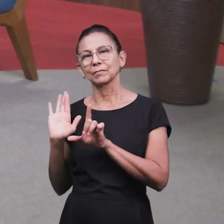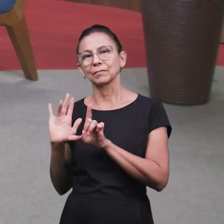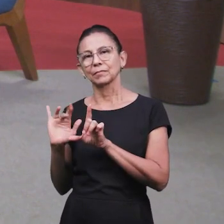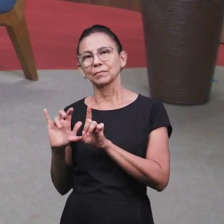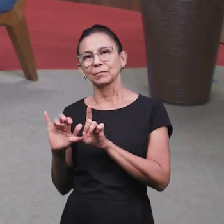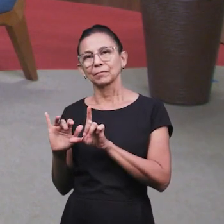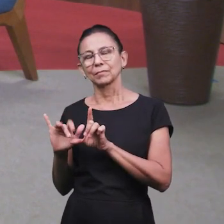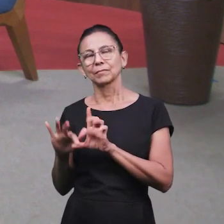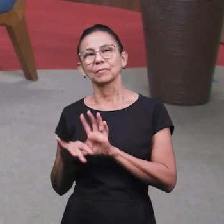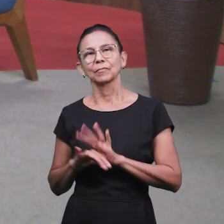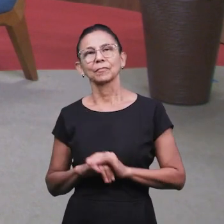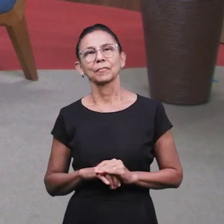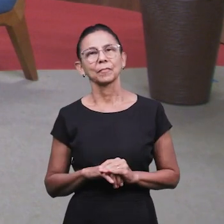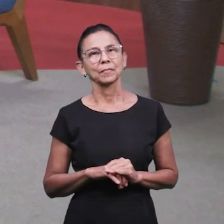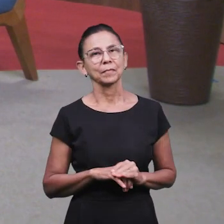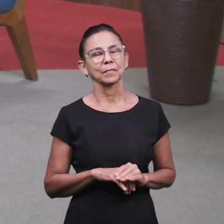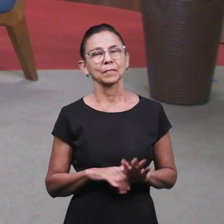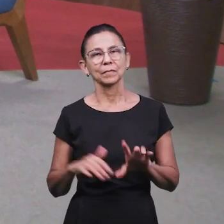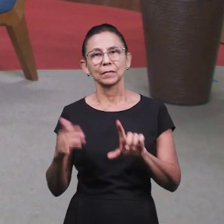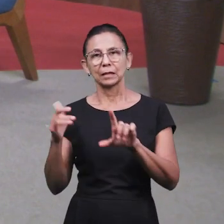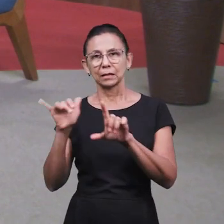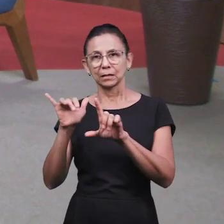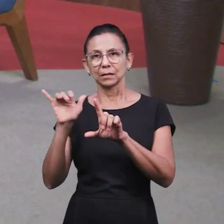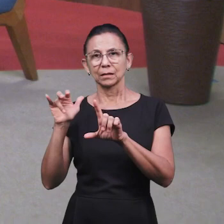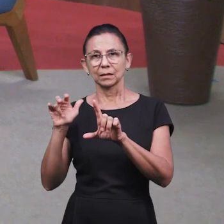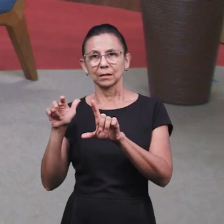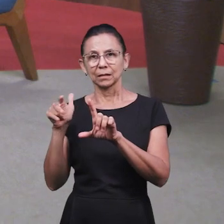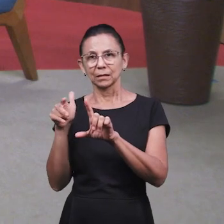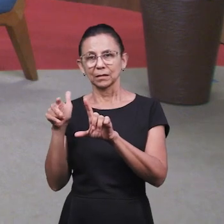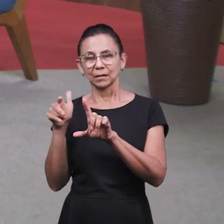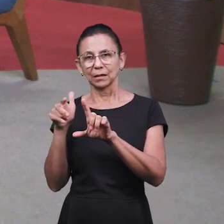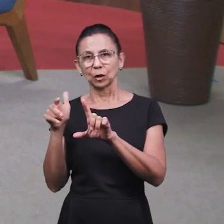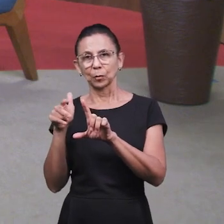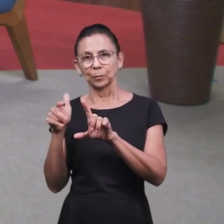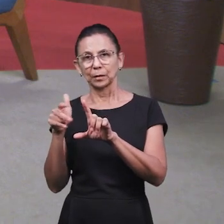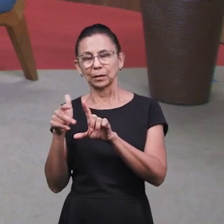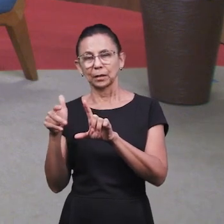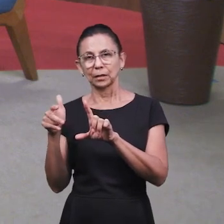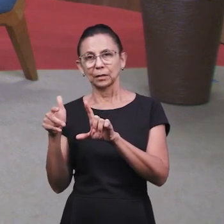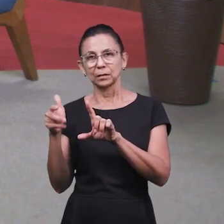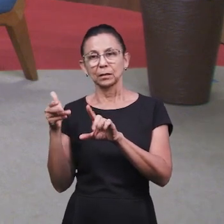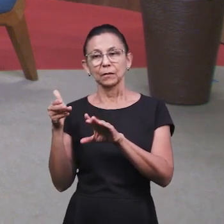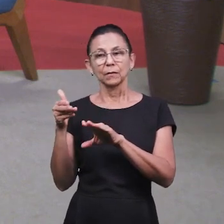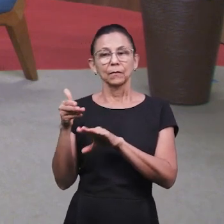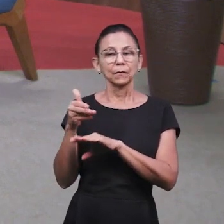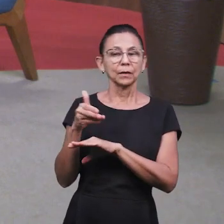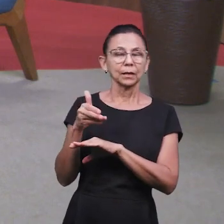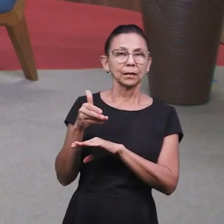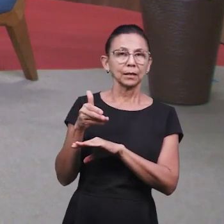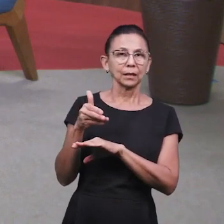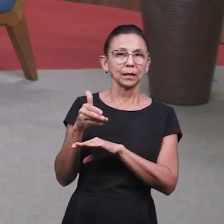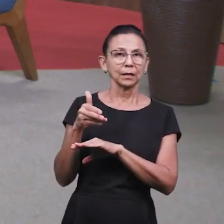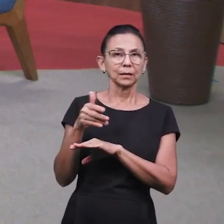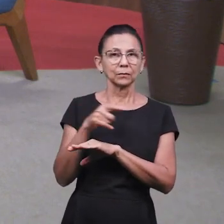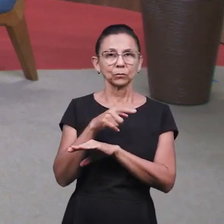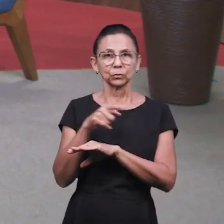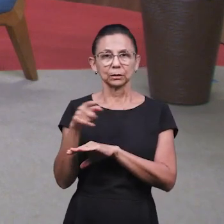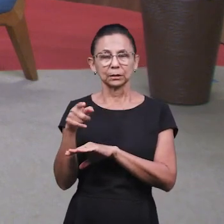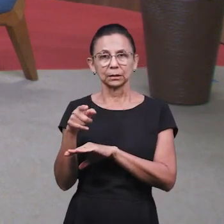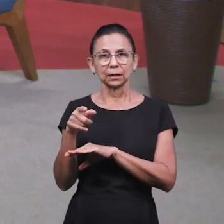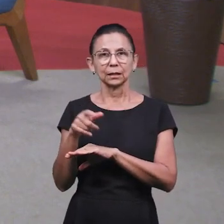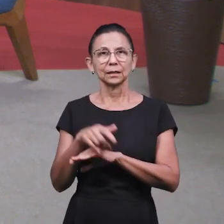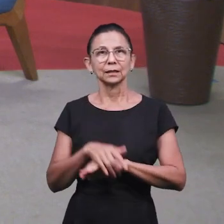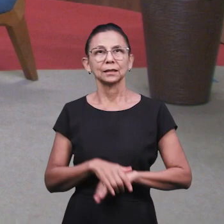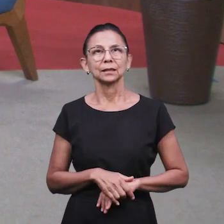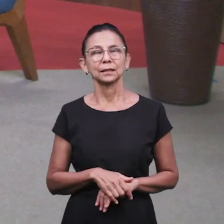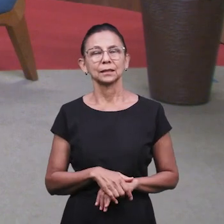QR Code vai apontar a câmera do seu celular para ele. Você vai ser direcionado, o senhor, a